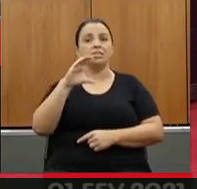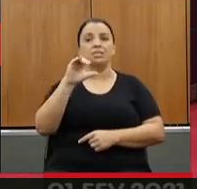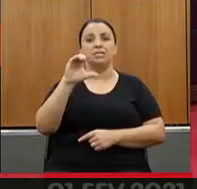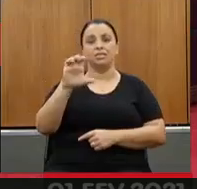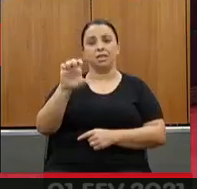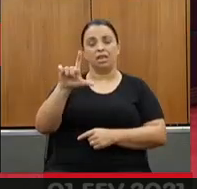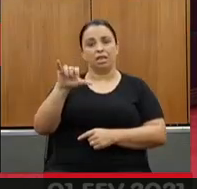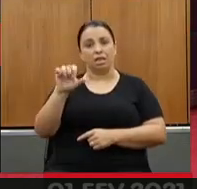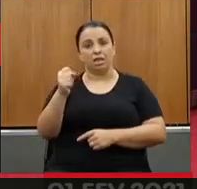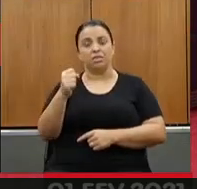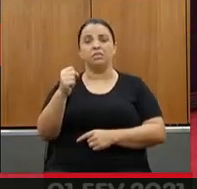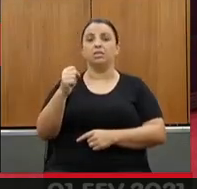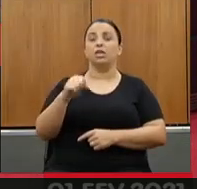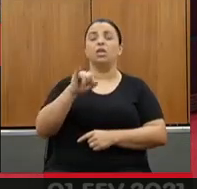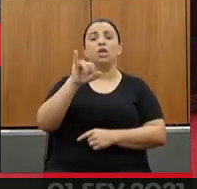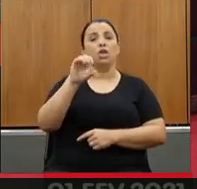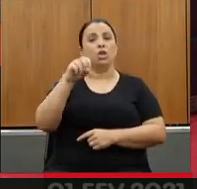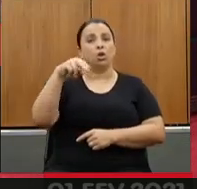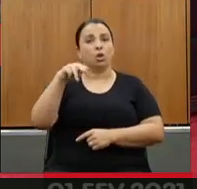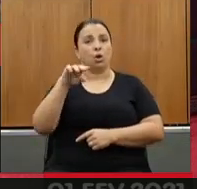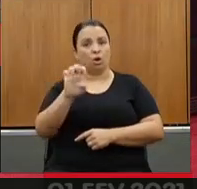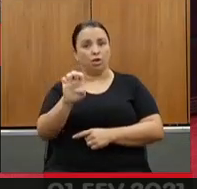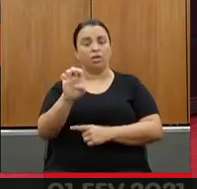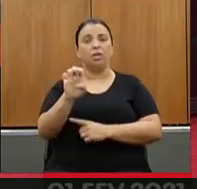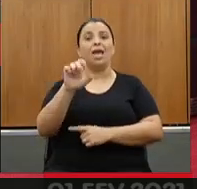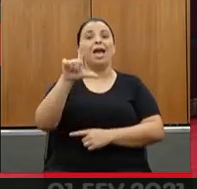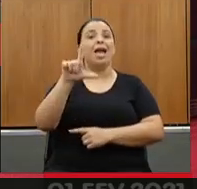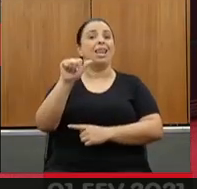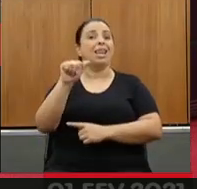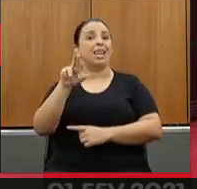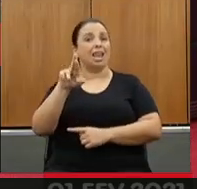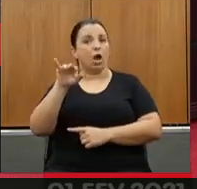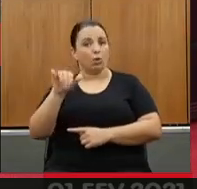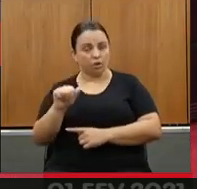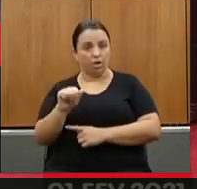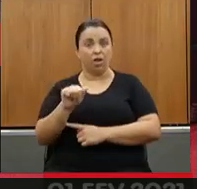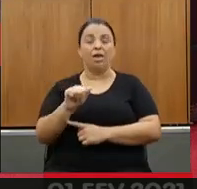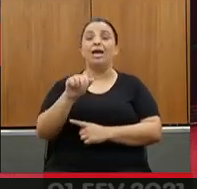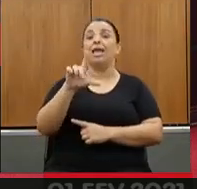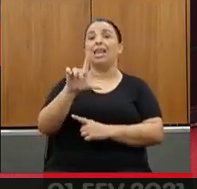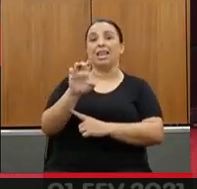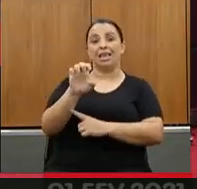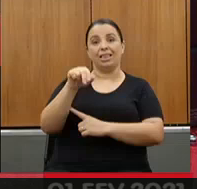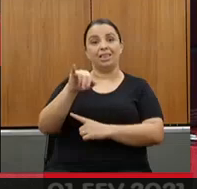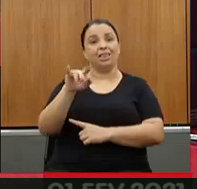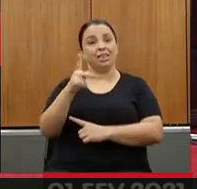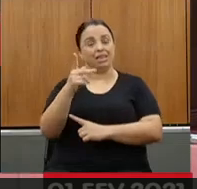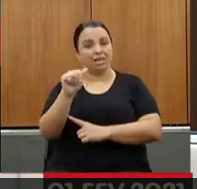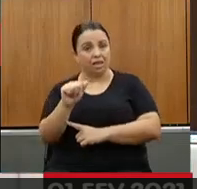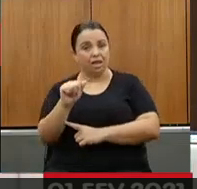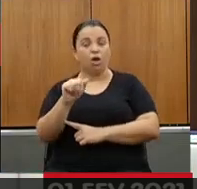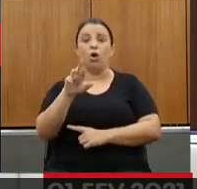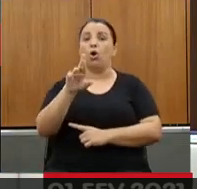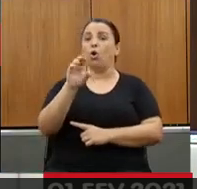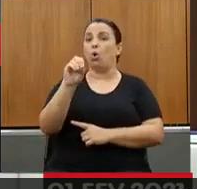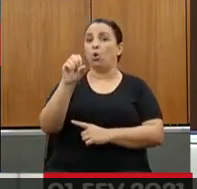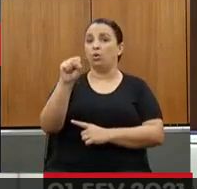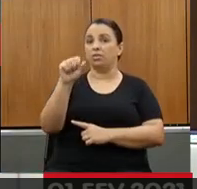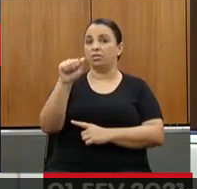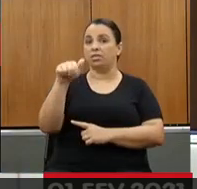Laviola, Ione Pinheiro, Laura Serrano, Leninha, Rosângela